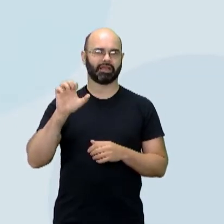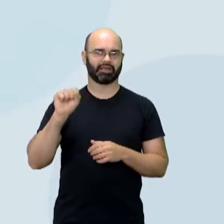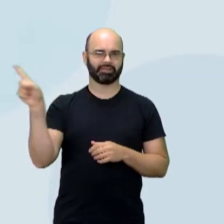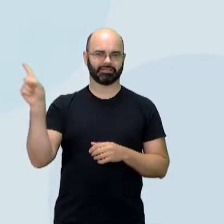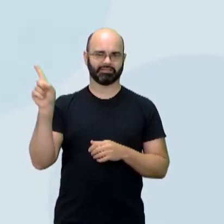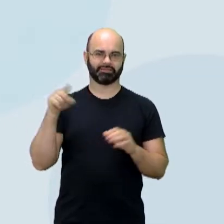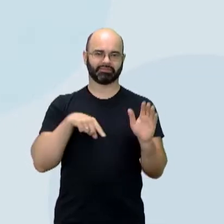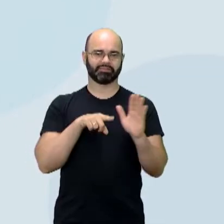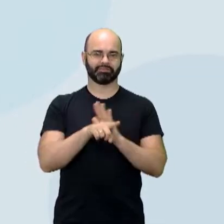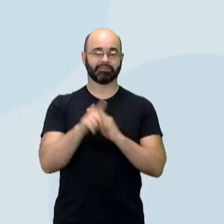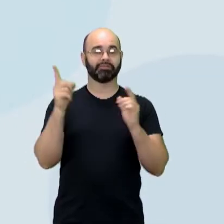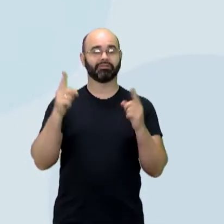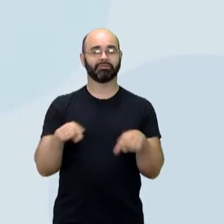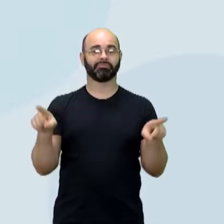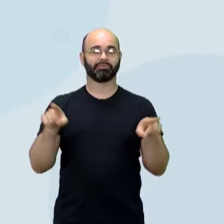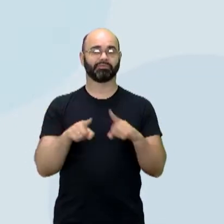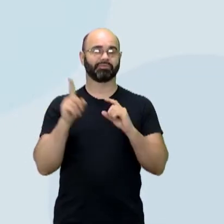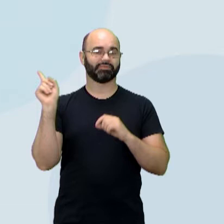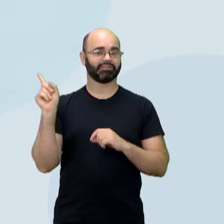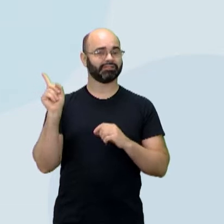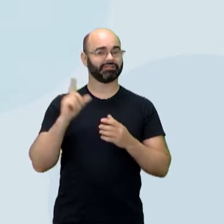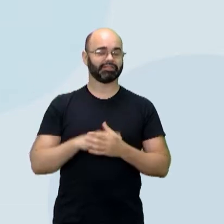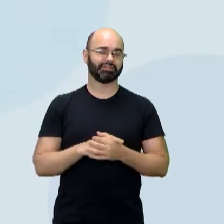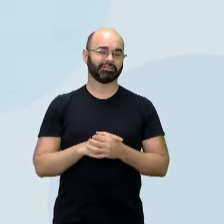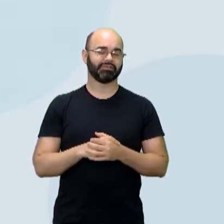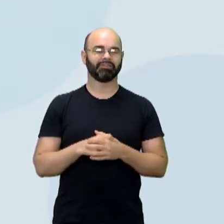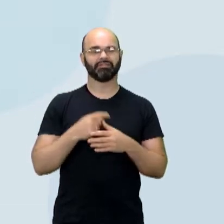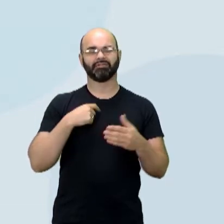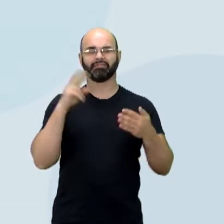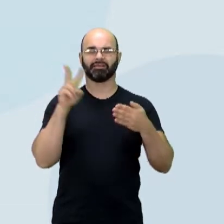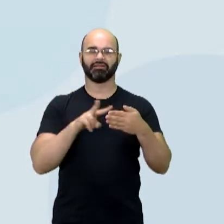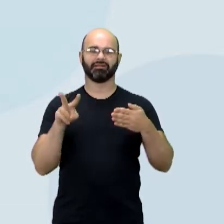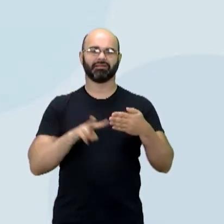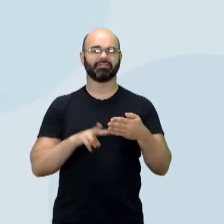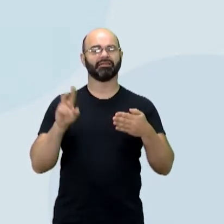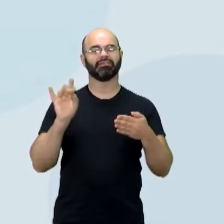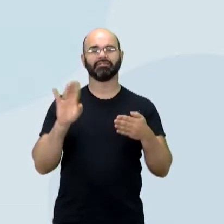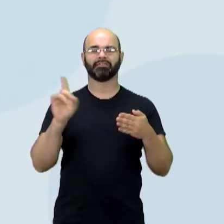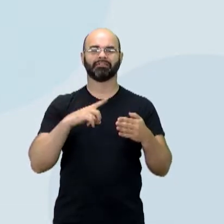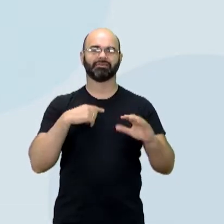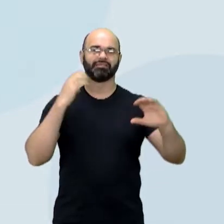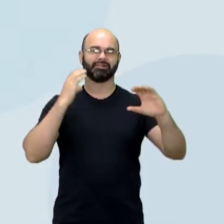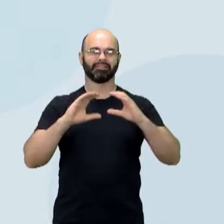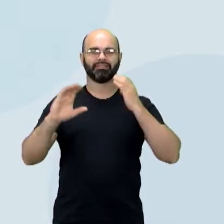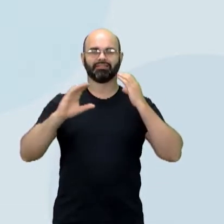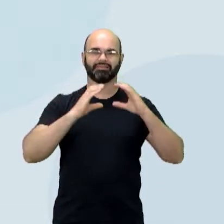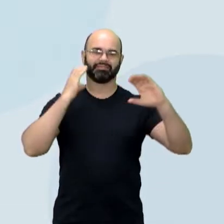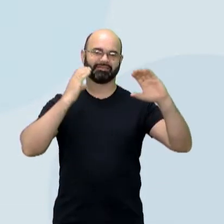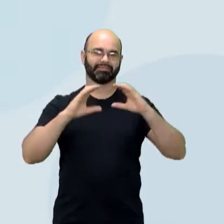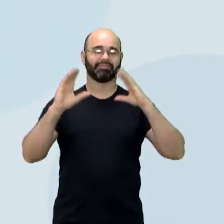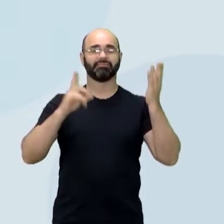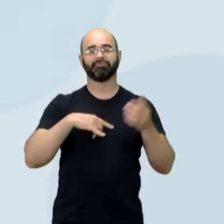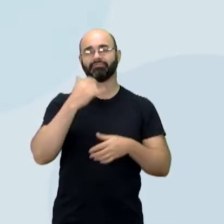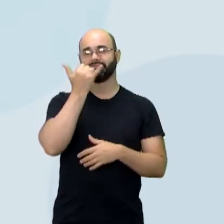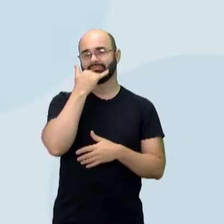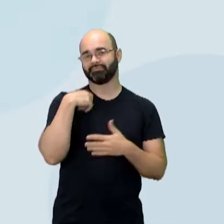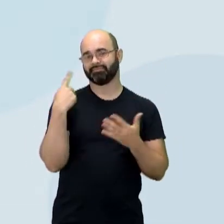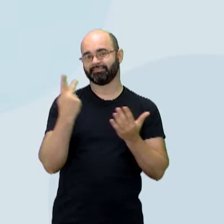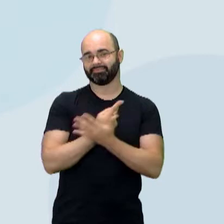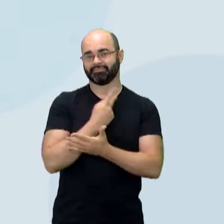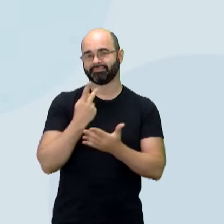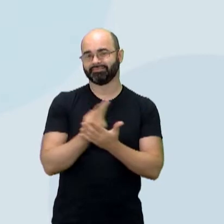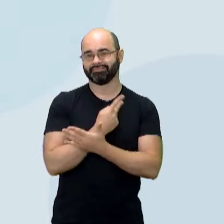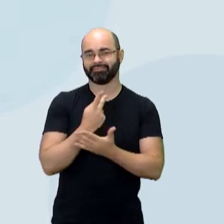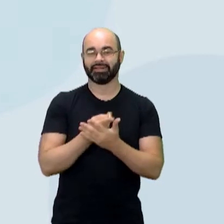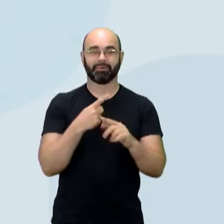questão é uma música, né? Então, para não ficar só na leitura, a Pro vai cantar. E já pede desculpa se a Pro errar, porque a Pro aprendeu